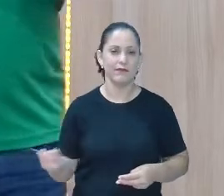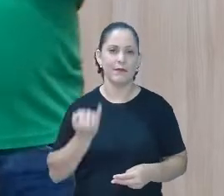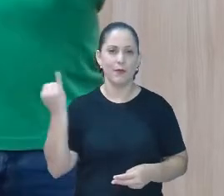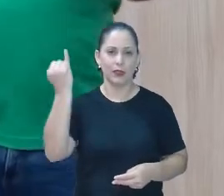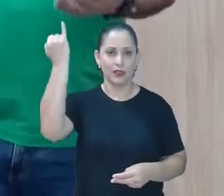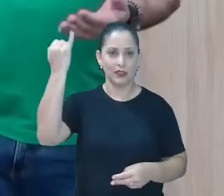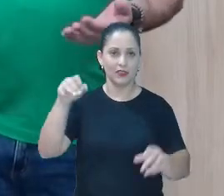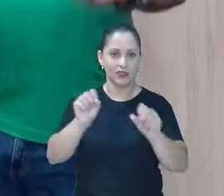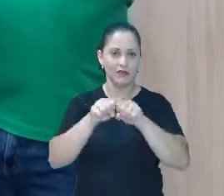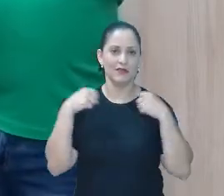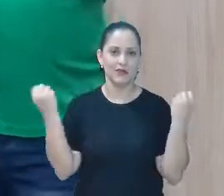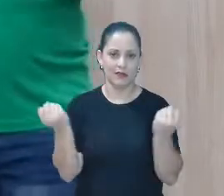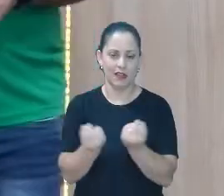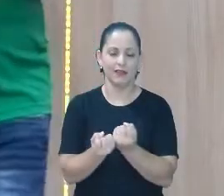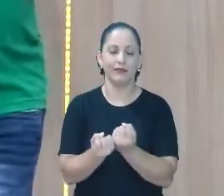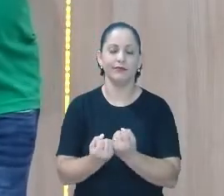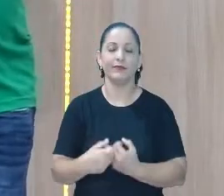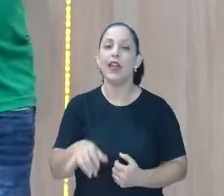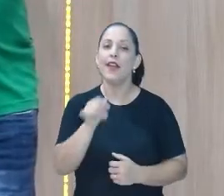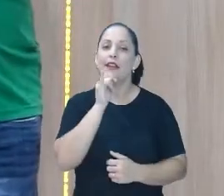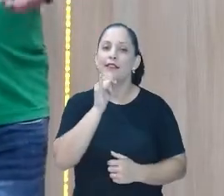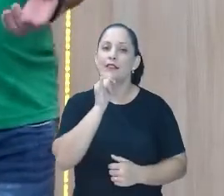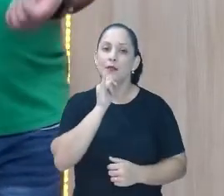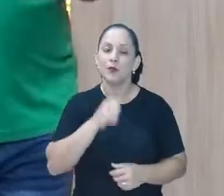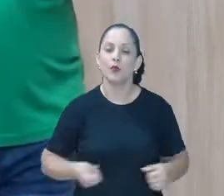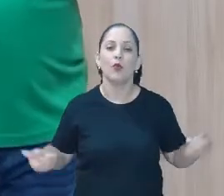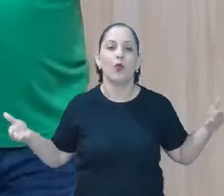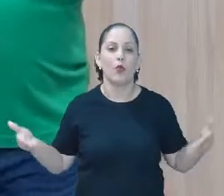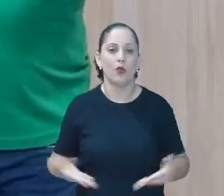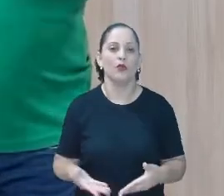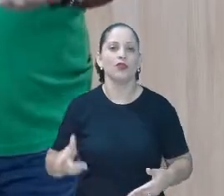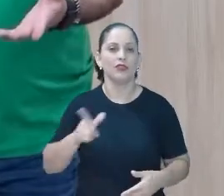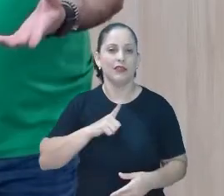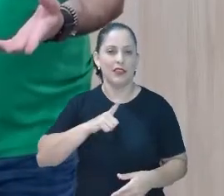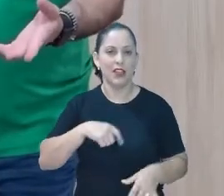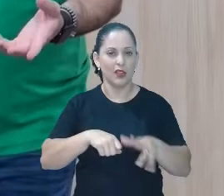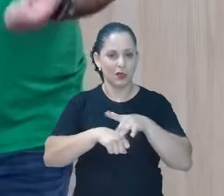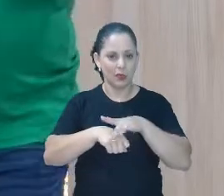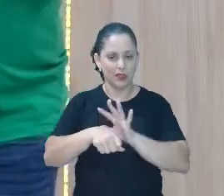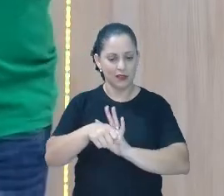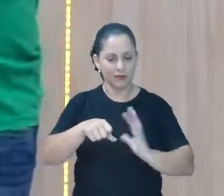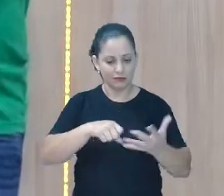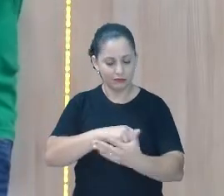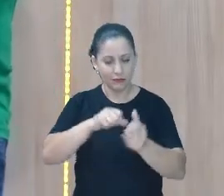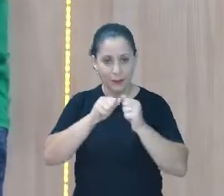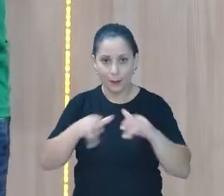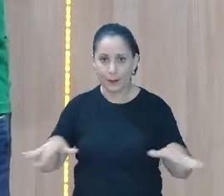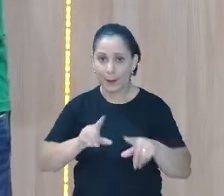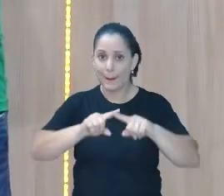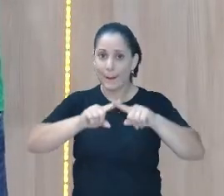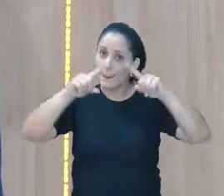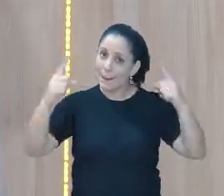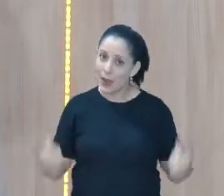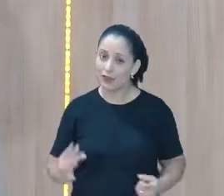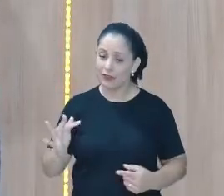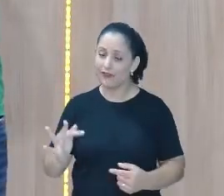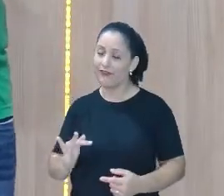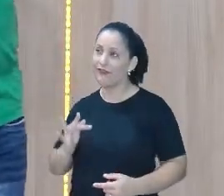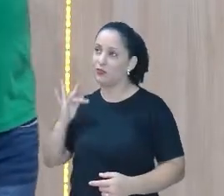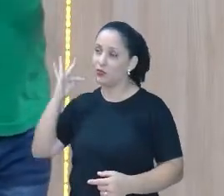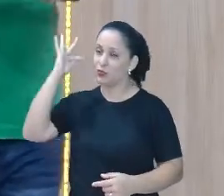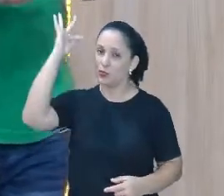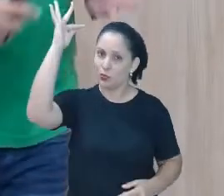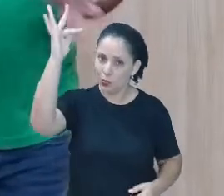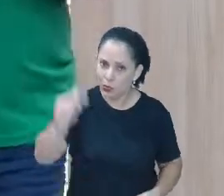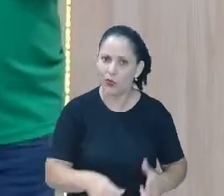para a sociedade. Por exemplo, a gente está passando hoje pelo período da pandemia, mas mais na frente, quando a